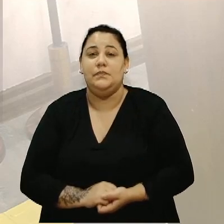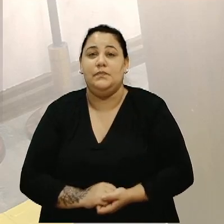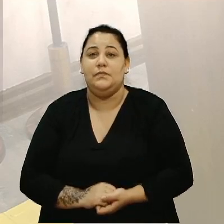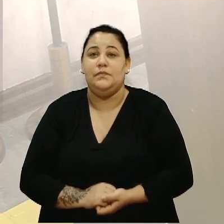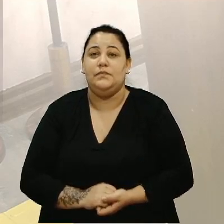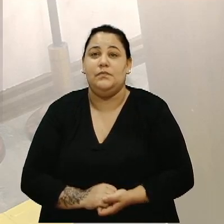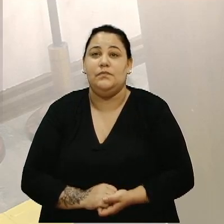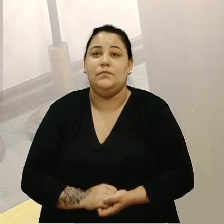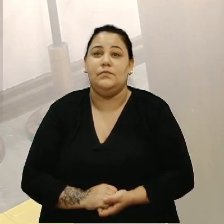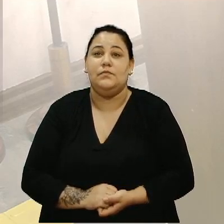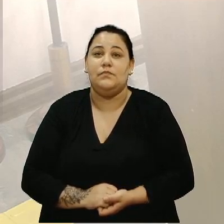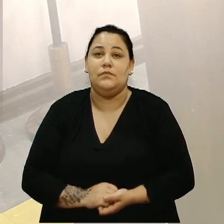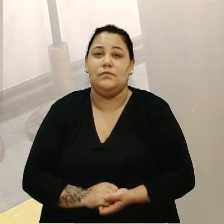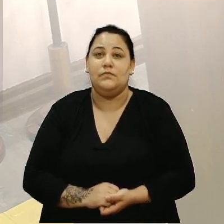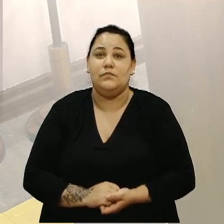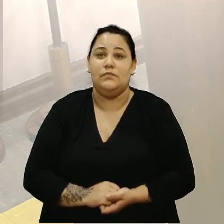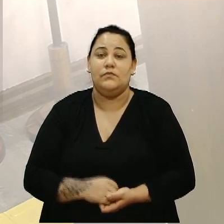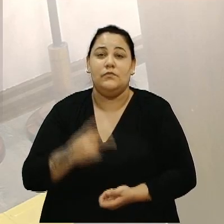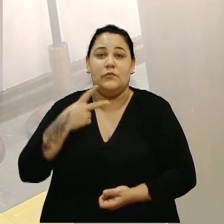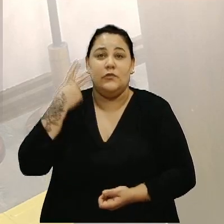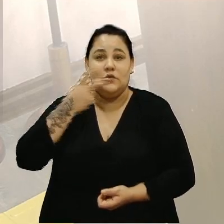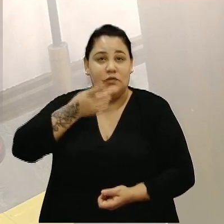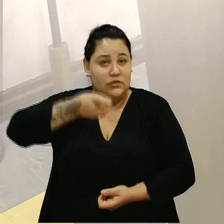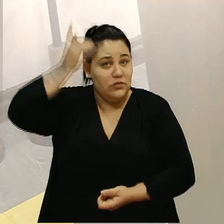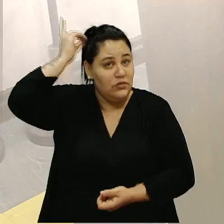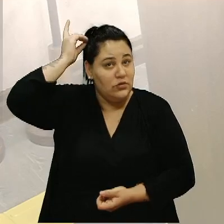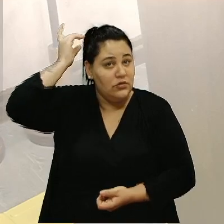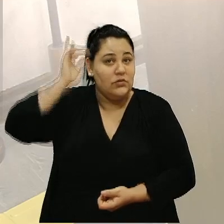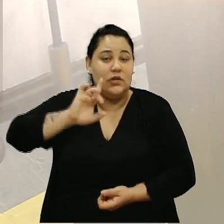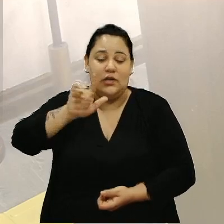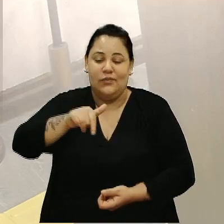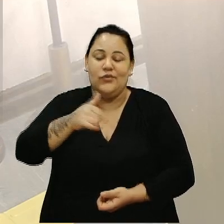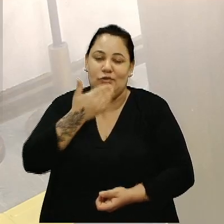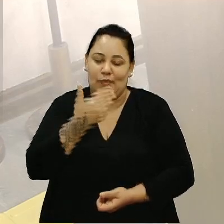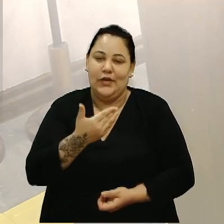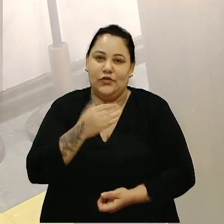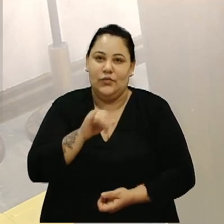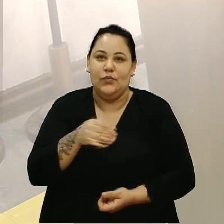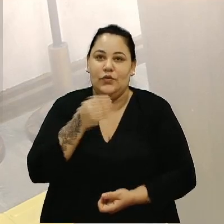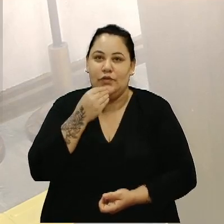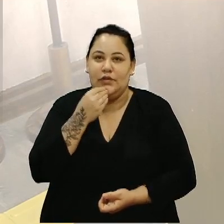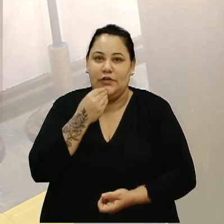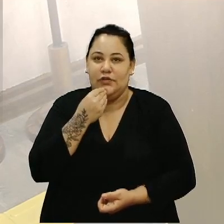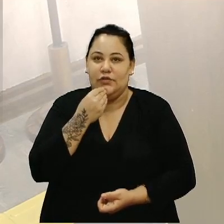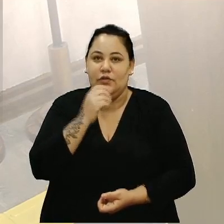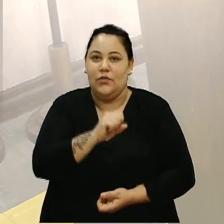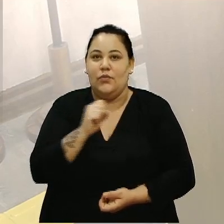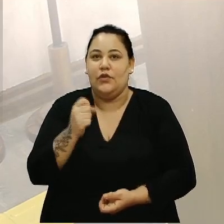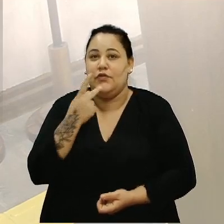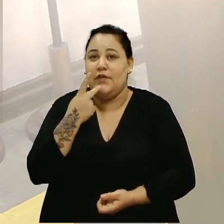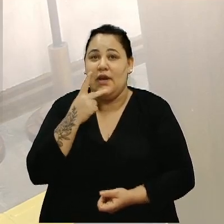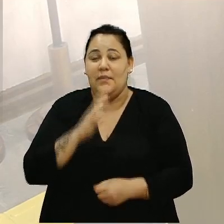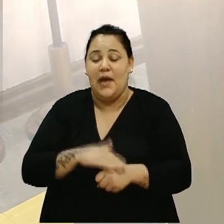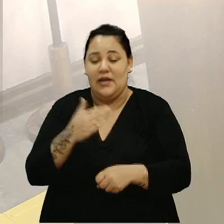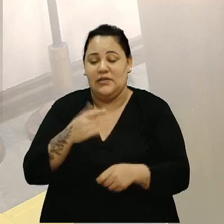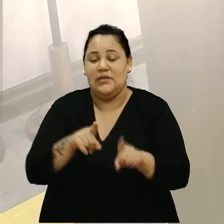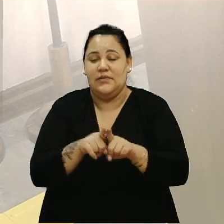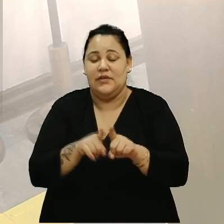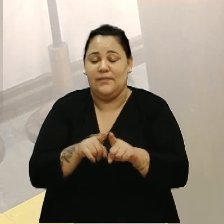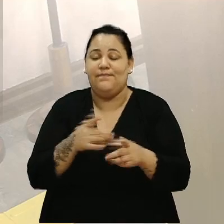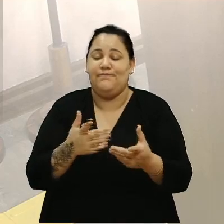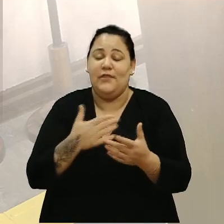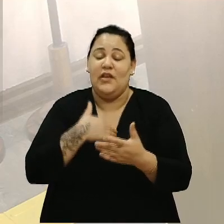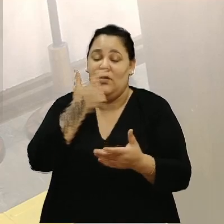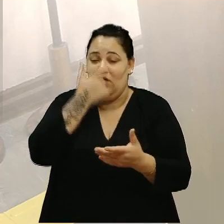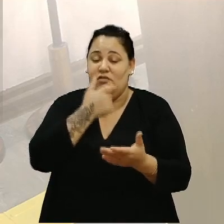Vereador Lucas, acho que não dá tempo. Depois, se tiver oportunidade, acho que vai dar para ser falado mais. Acho que essa nossa